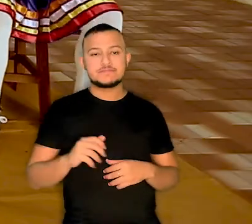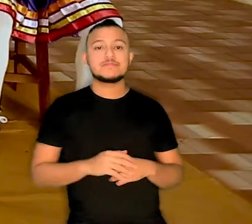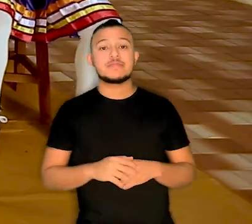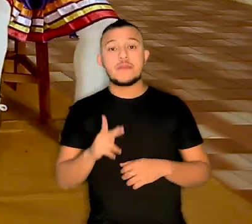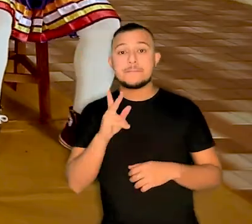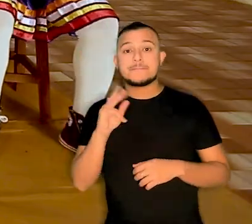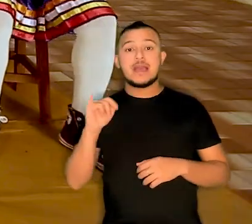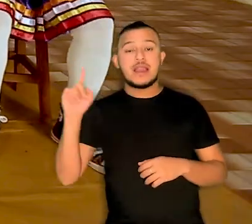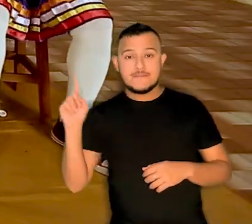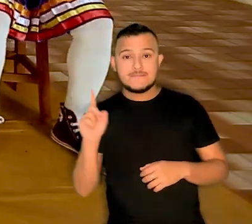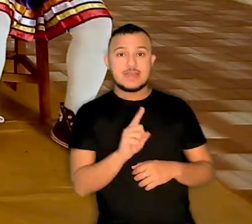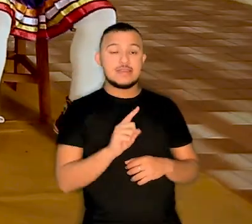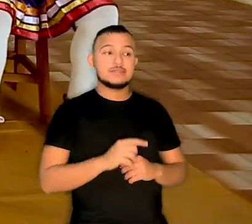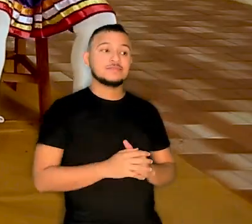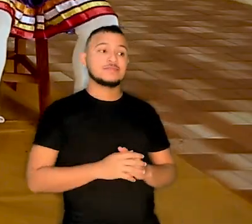pai lá e vem.